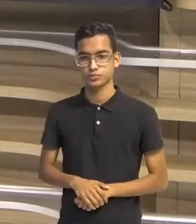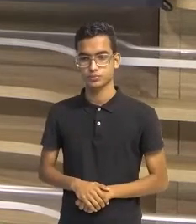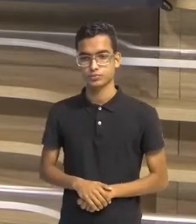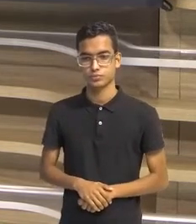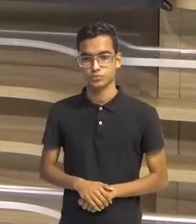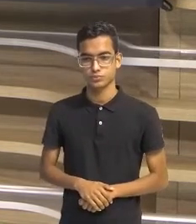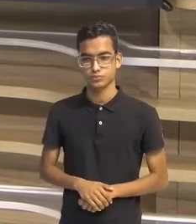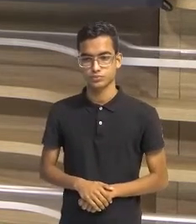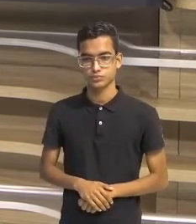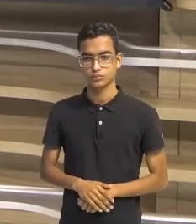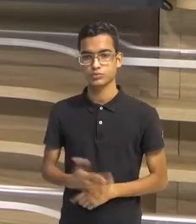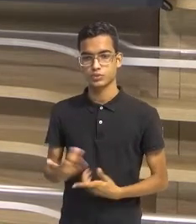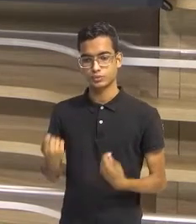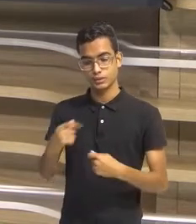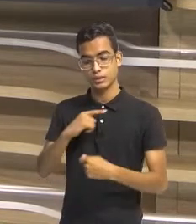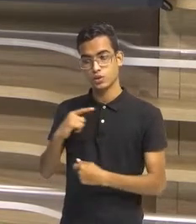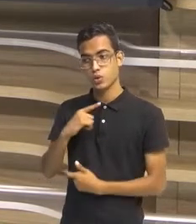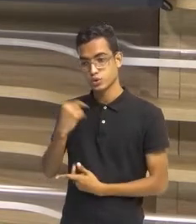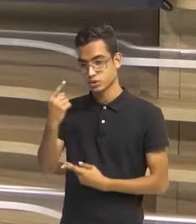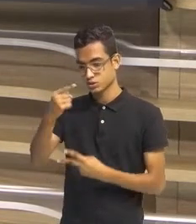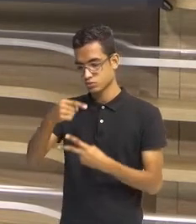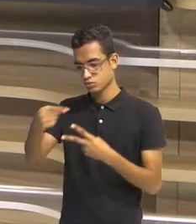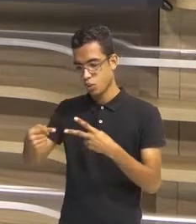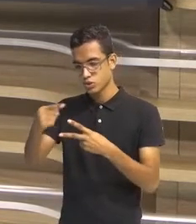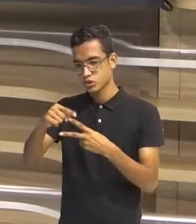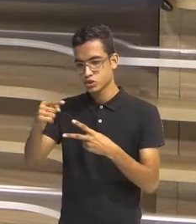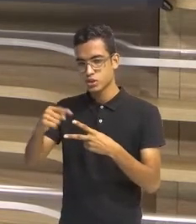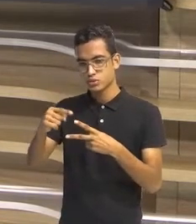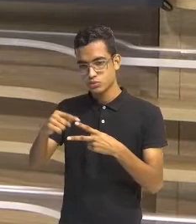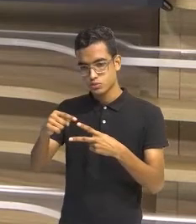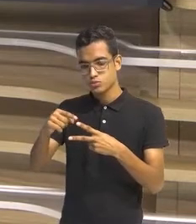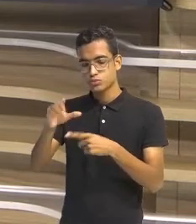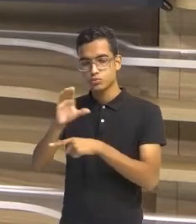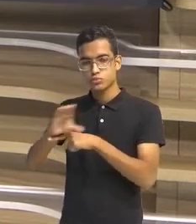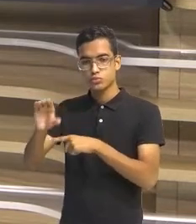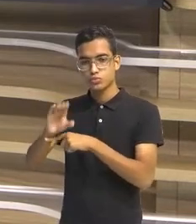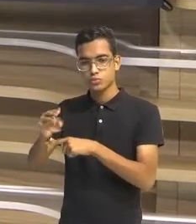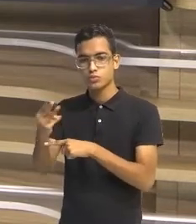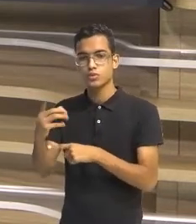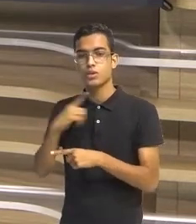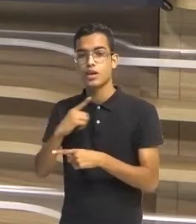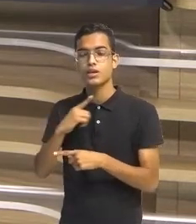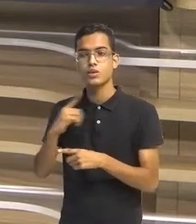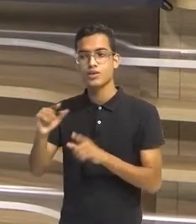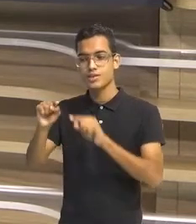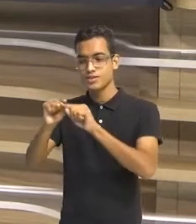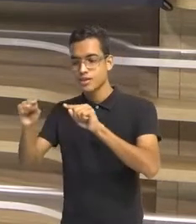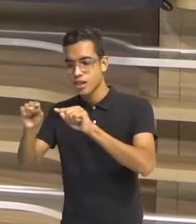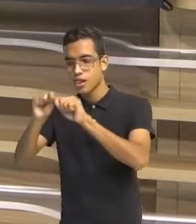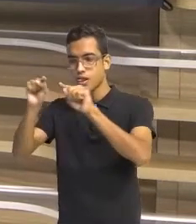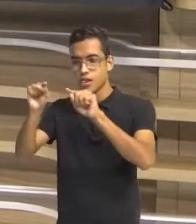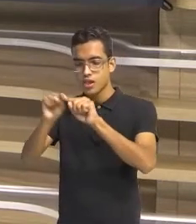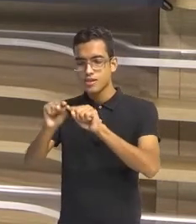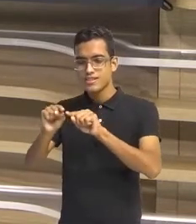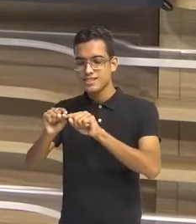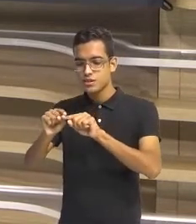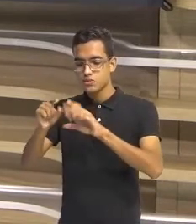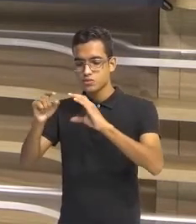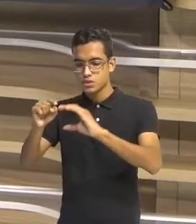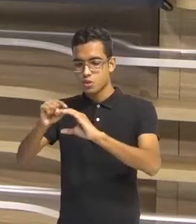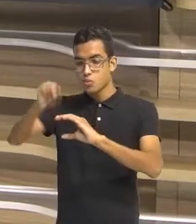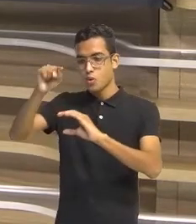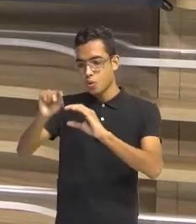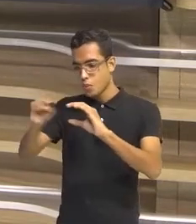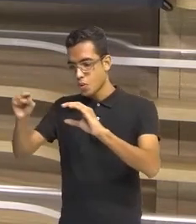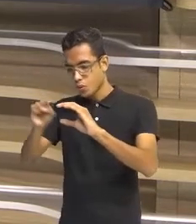de carbonos. E aí vocês estão lembrados, né? Um carbono terciário é aquele que tem que fazer 3 ligações com outros